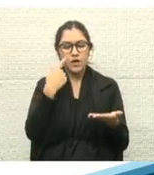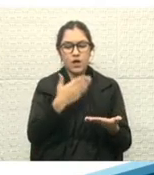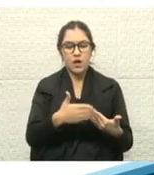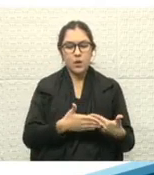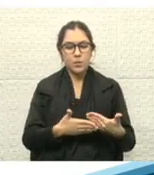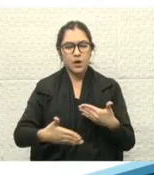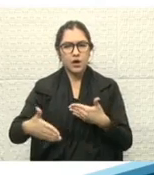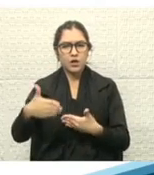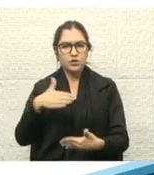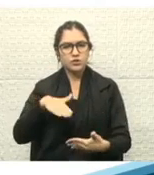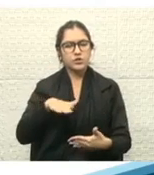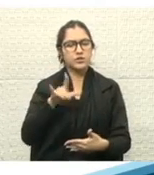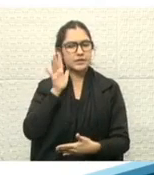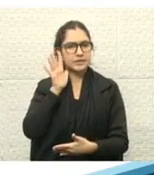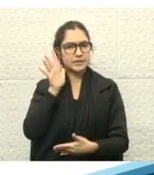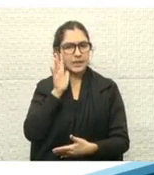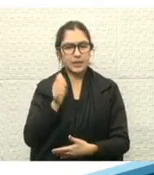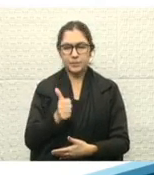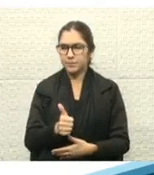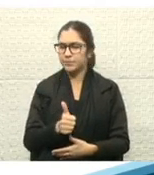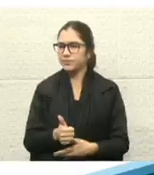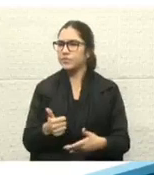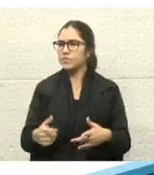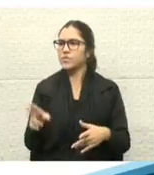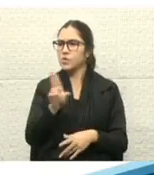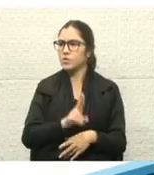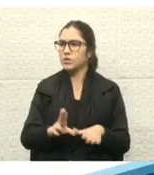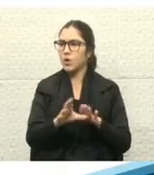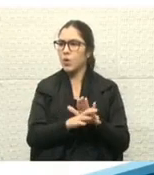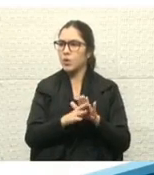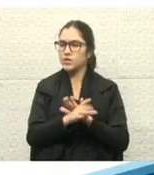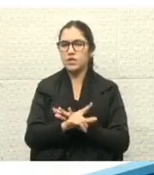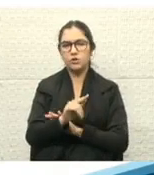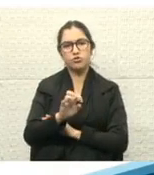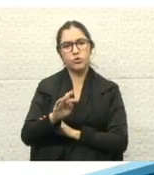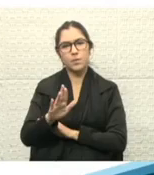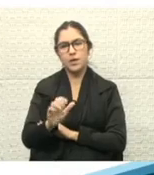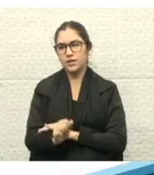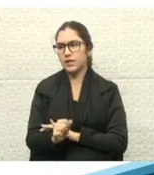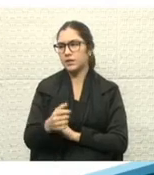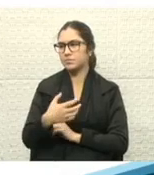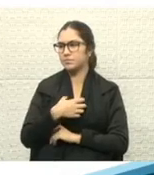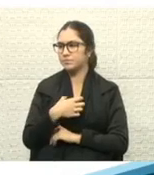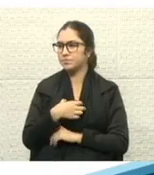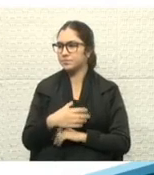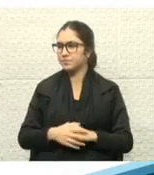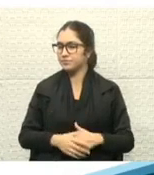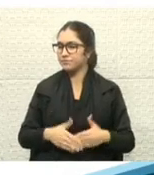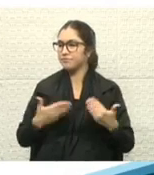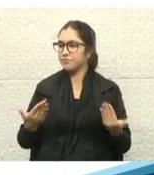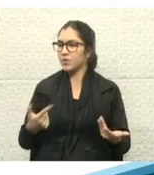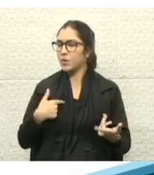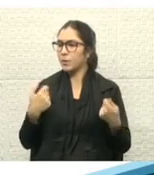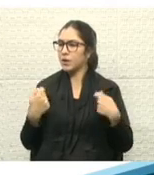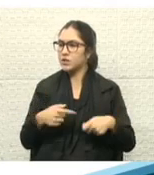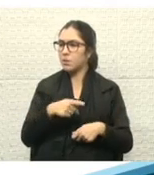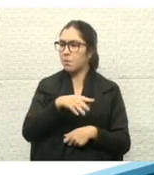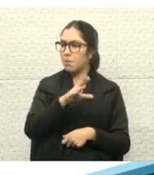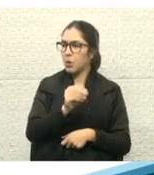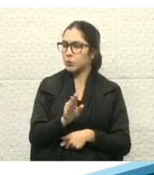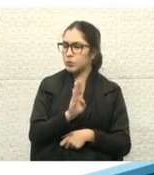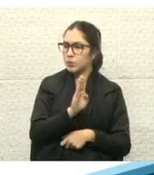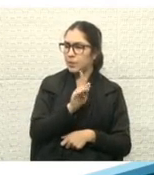partir dessa ideia e utilizar os conceitos da geometria nesse caso. Então, eu tenho que esse ponto